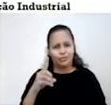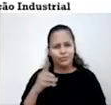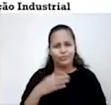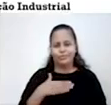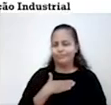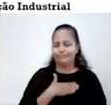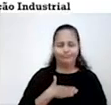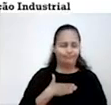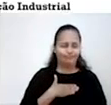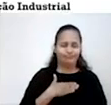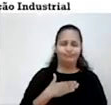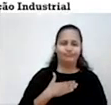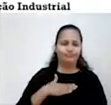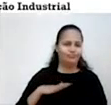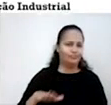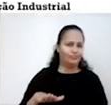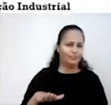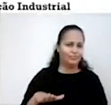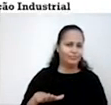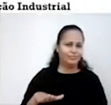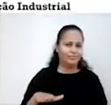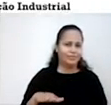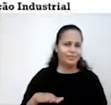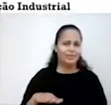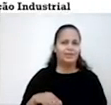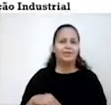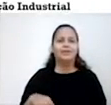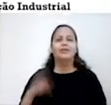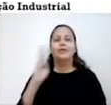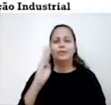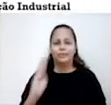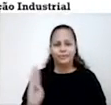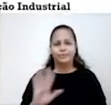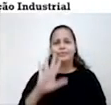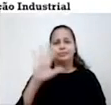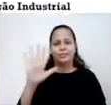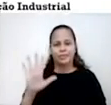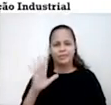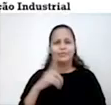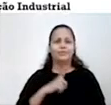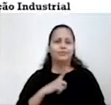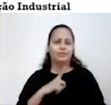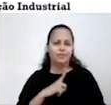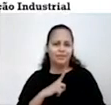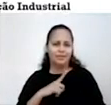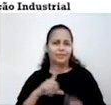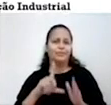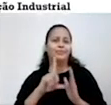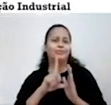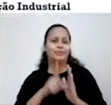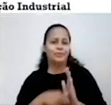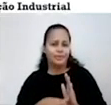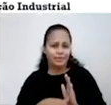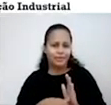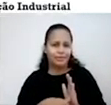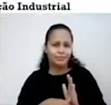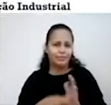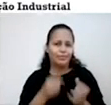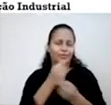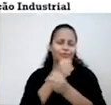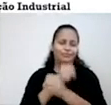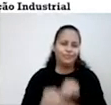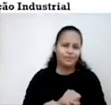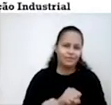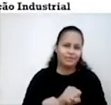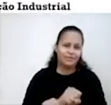das fábricas. Né? É uma herança que o Brasil foi mantendo pós-escravidão.